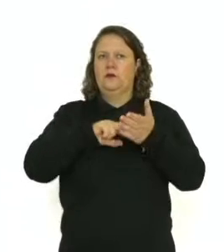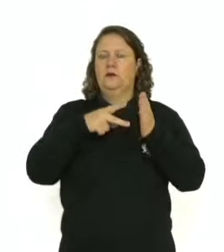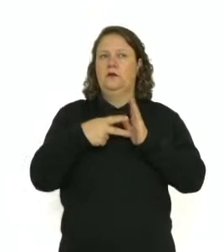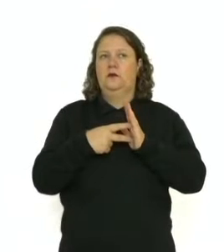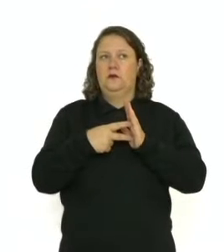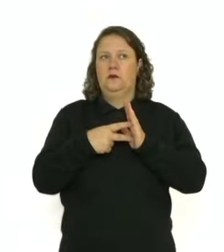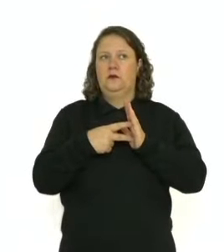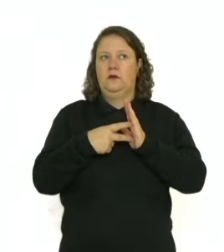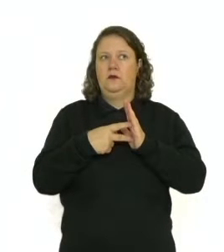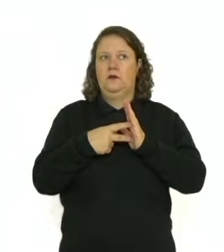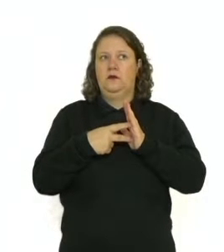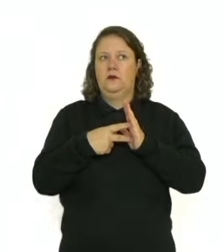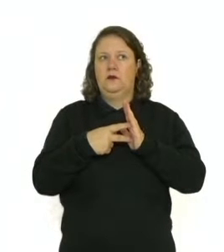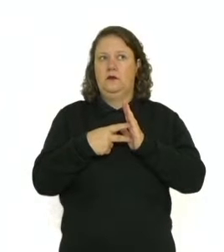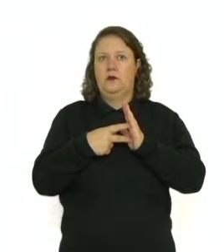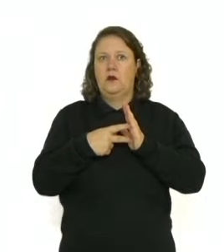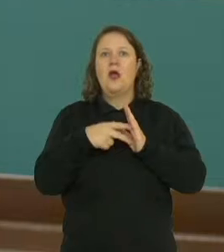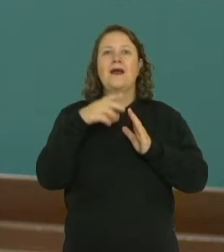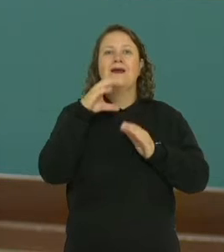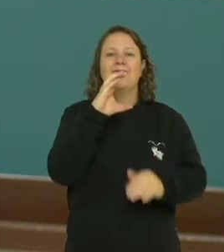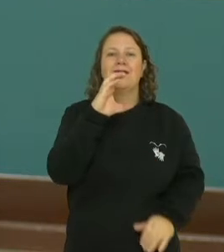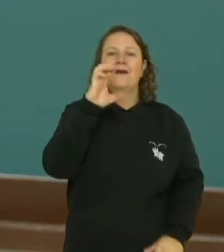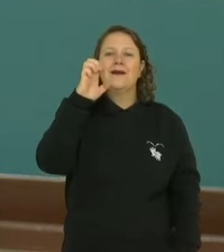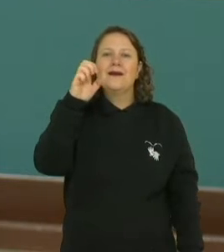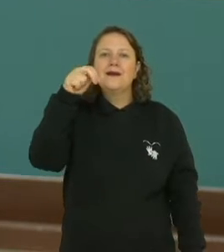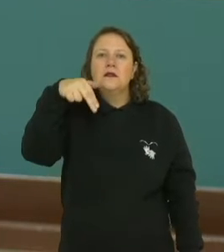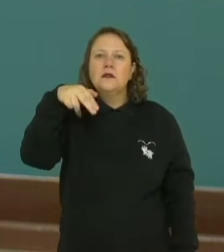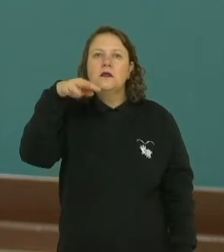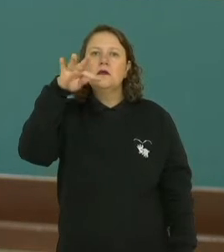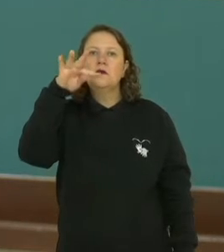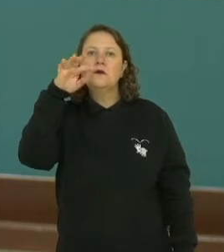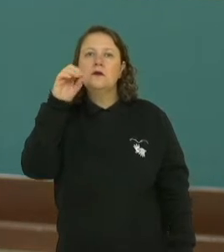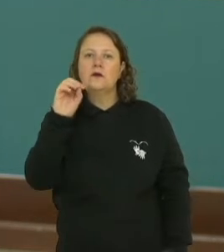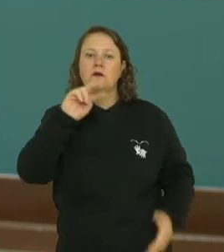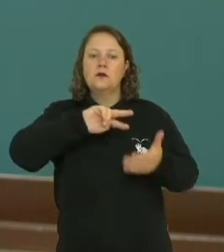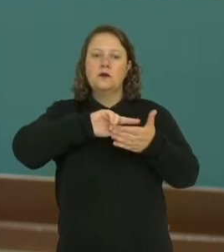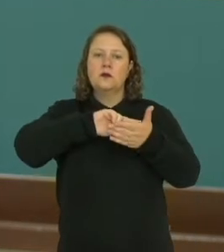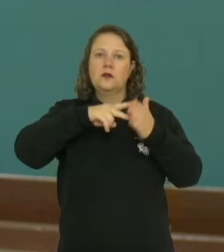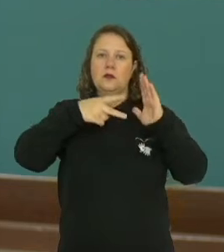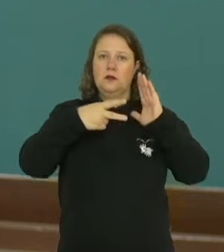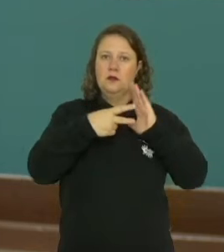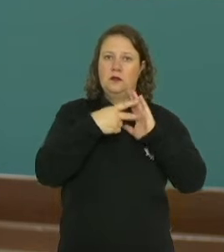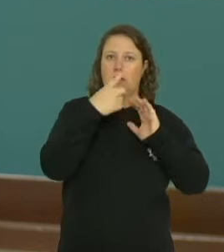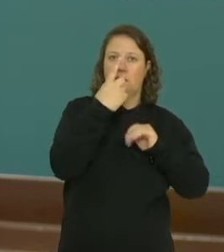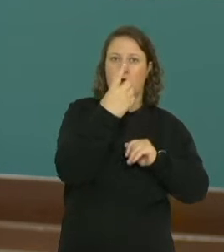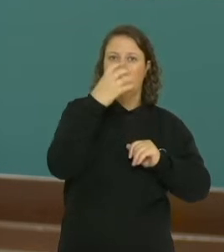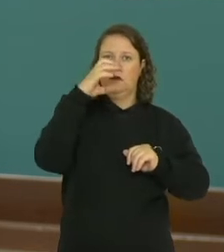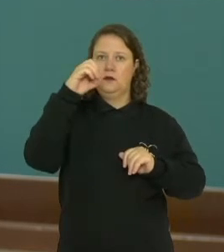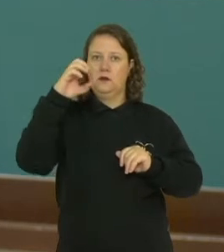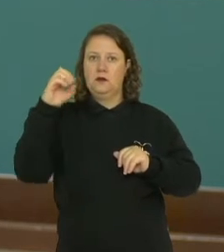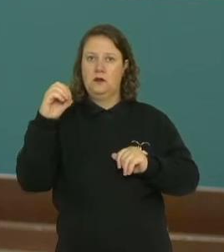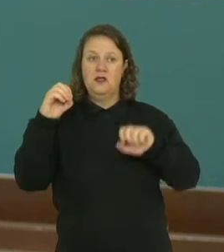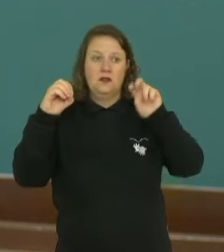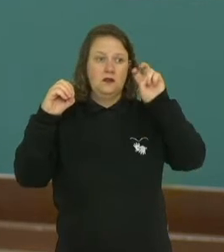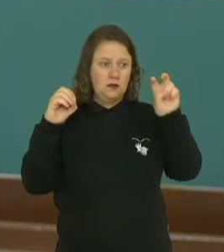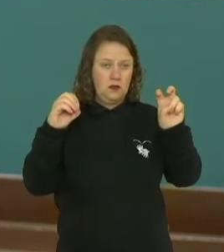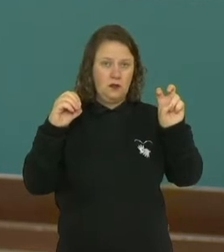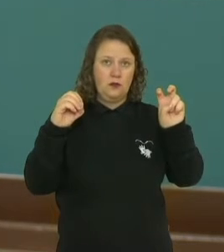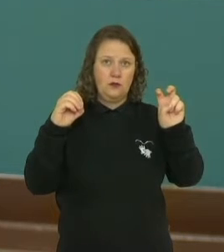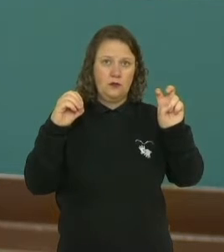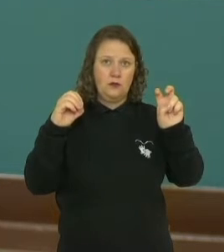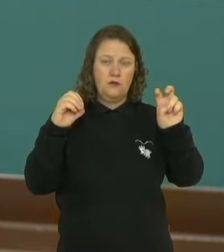é 5%. Cento significa 100. Então é 5 a cada 100. Então, isso que a